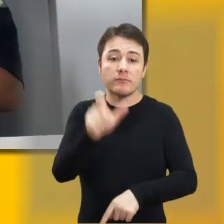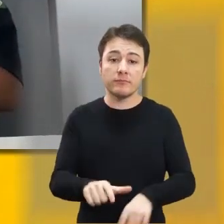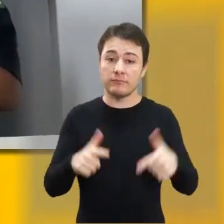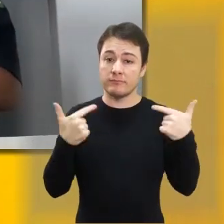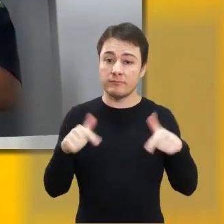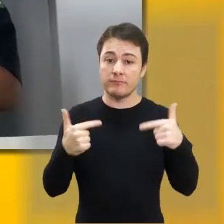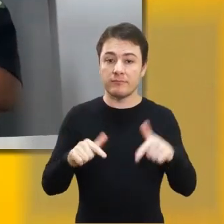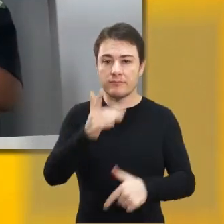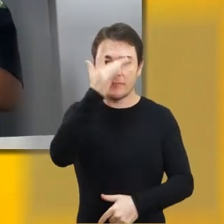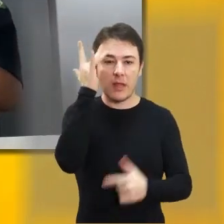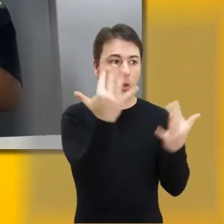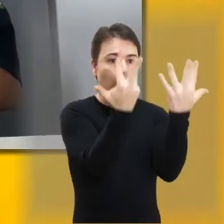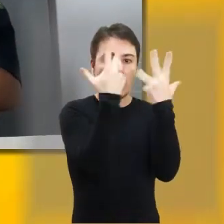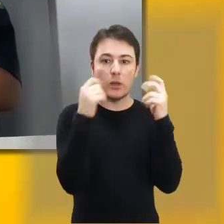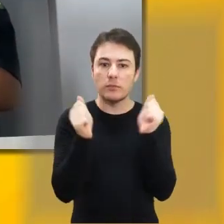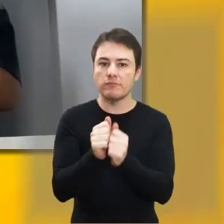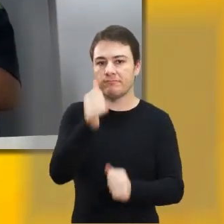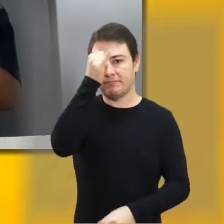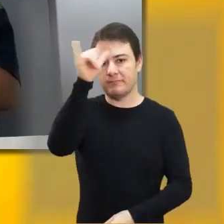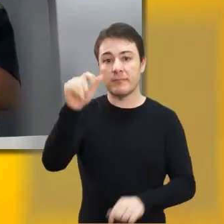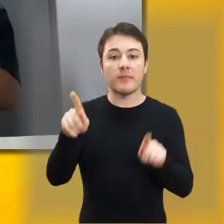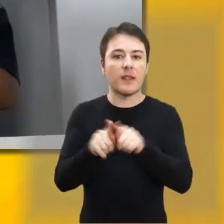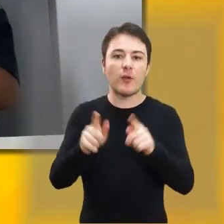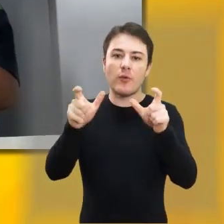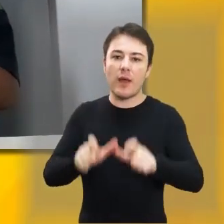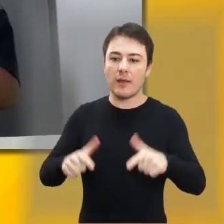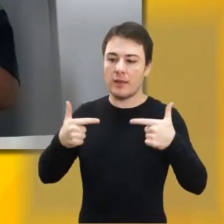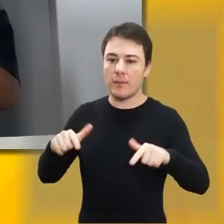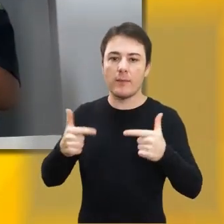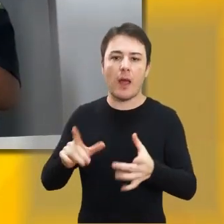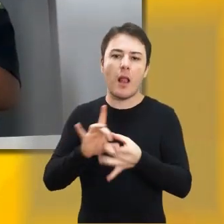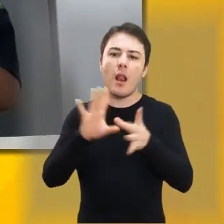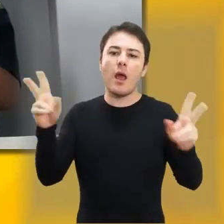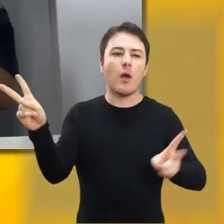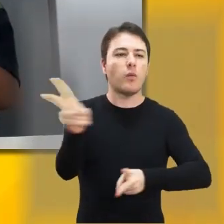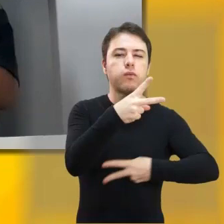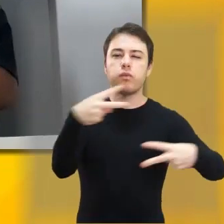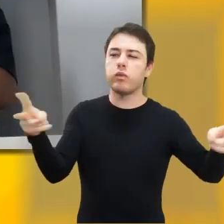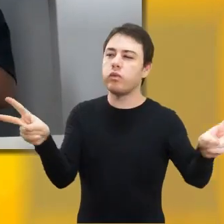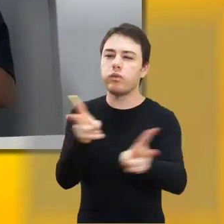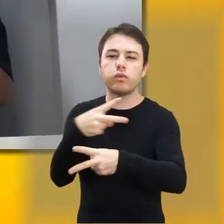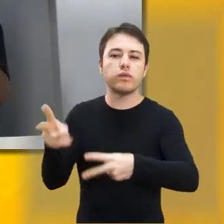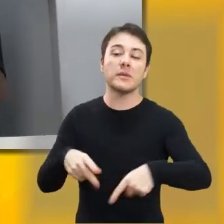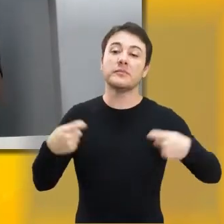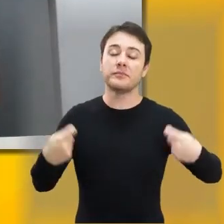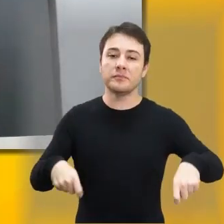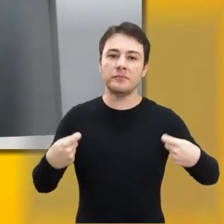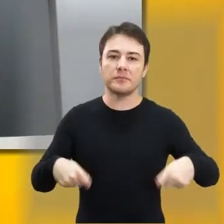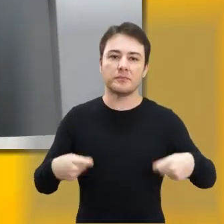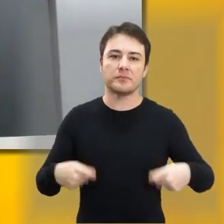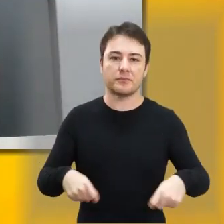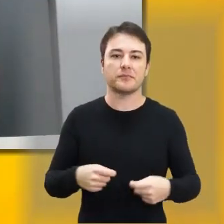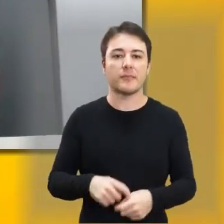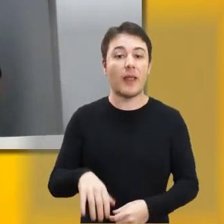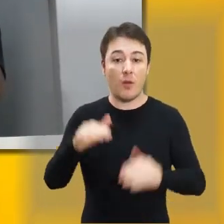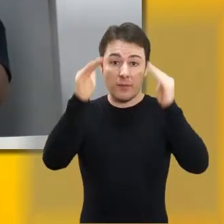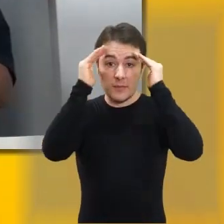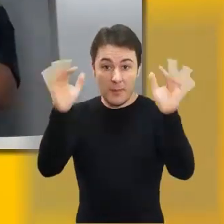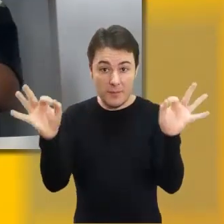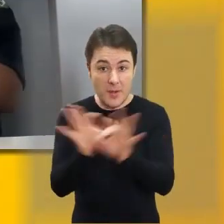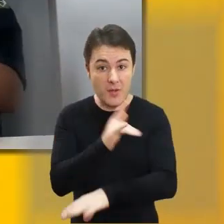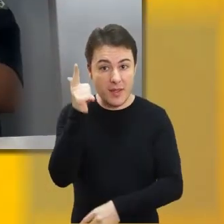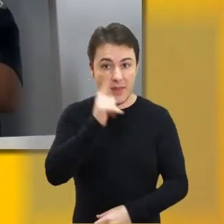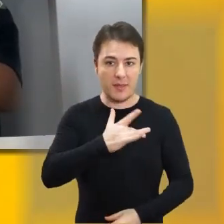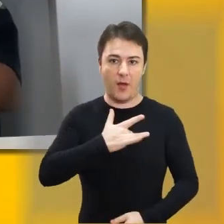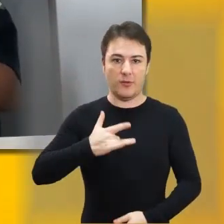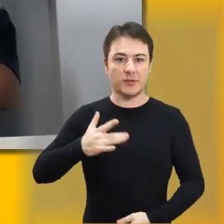outras pessoas e a aglomeração no local de trabalho. E manter o local de trabalho bem ventilado. Fazendo isso, podemos